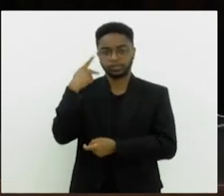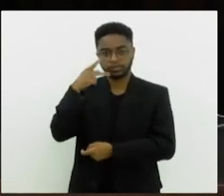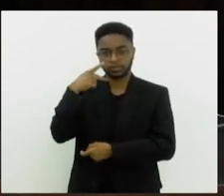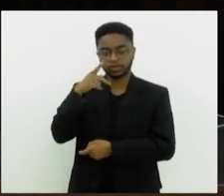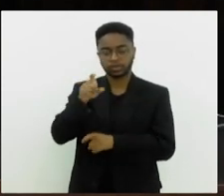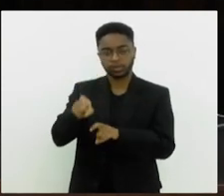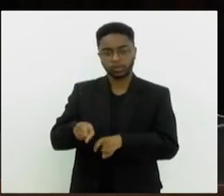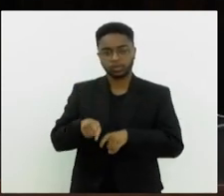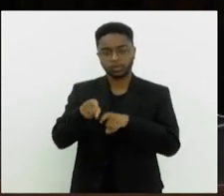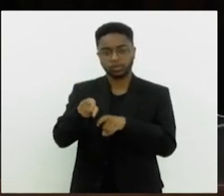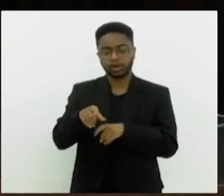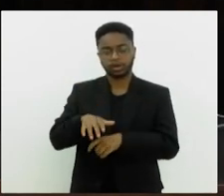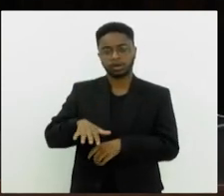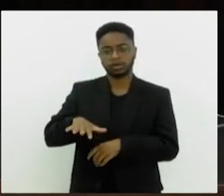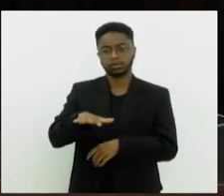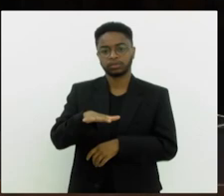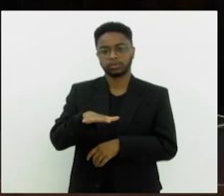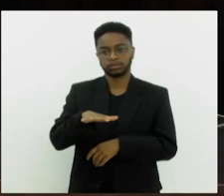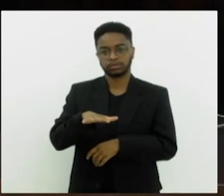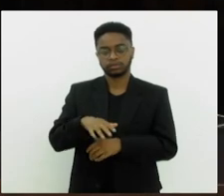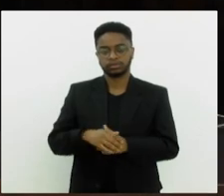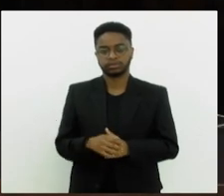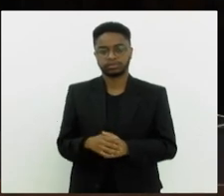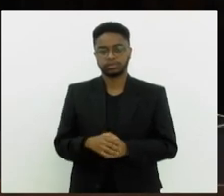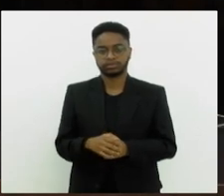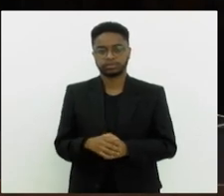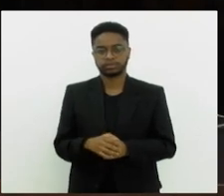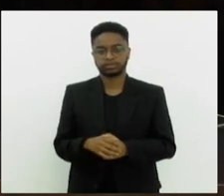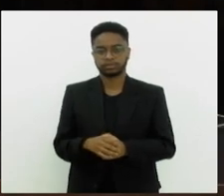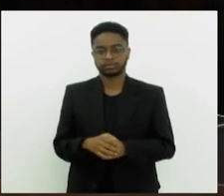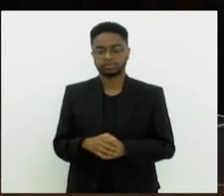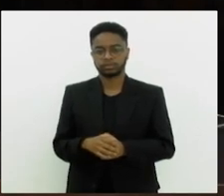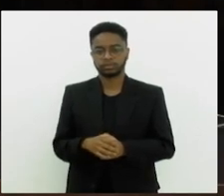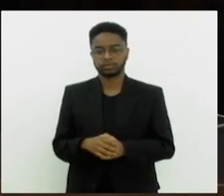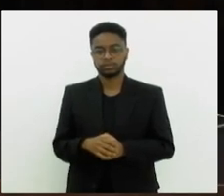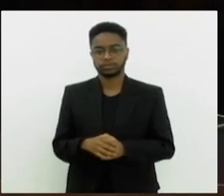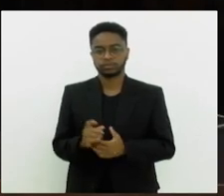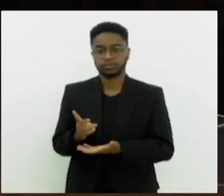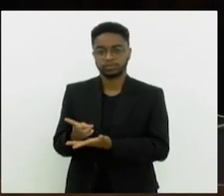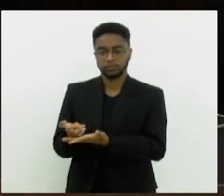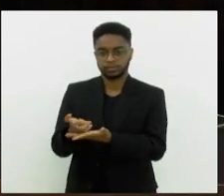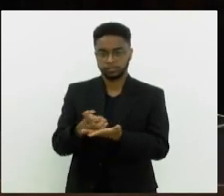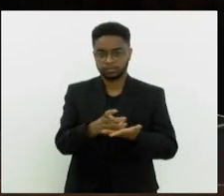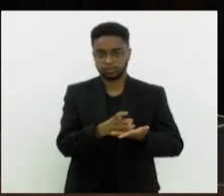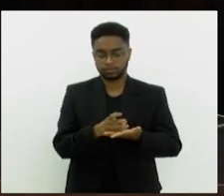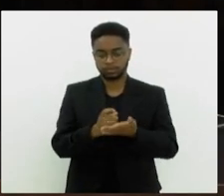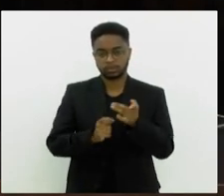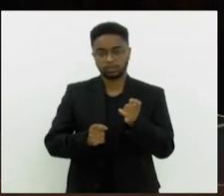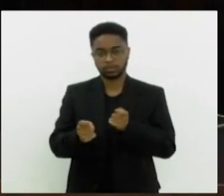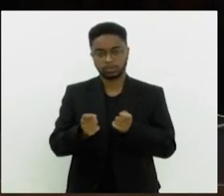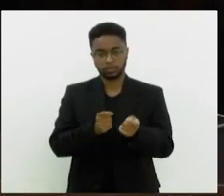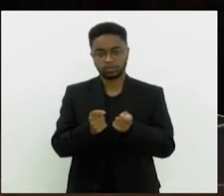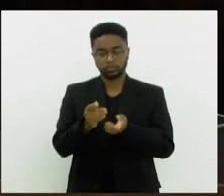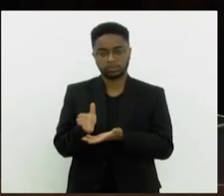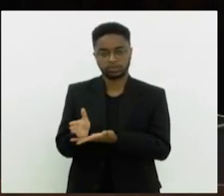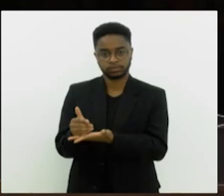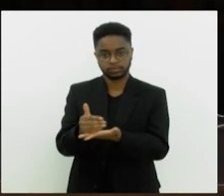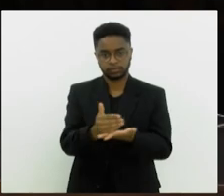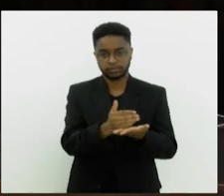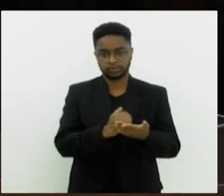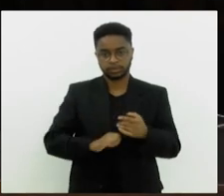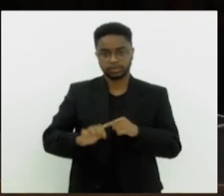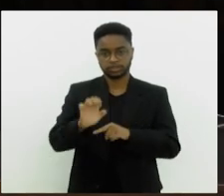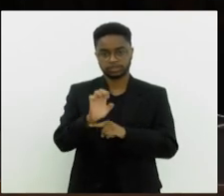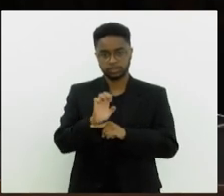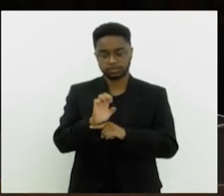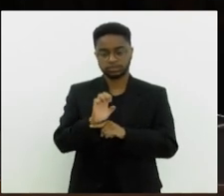Rural, Agrária e Pesqueira, de Tributação, Controle de Arrecadação Estadual,